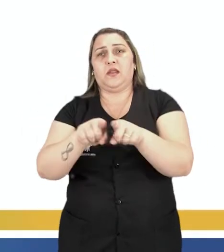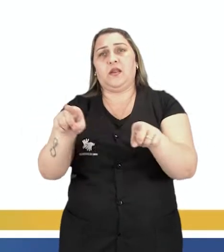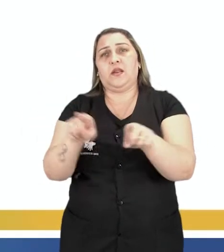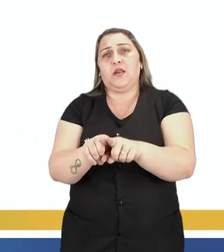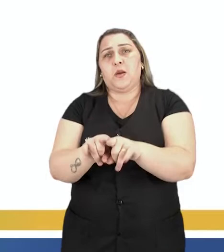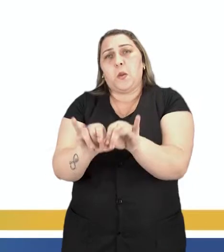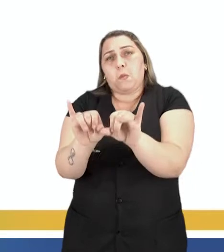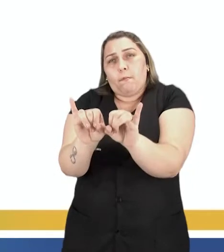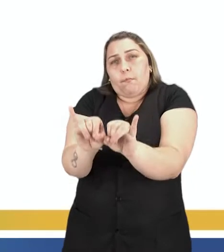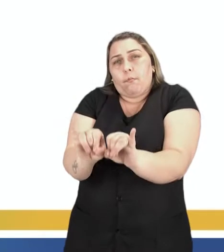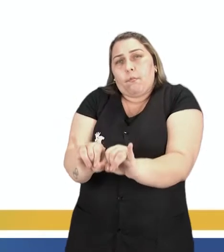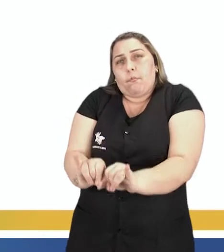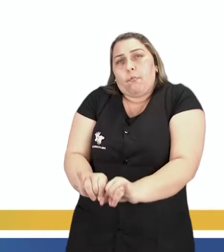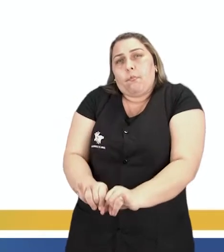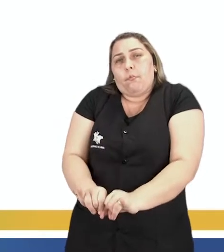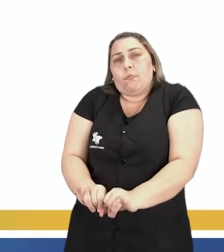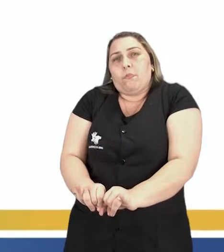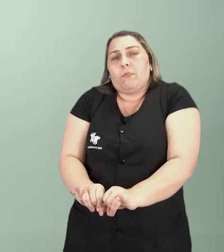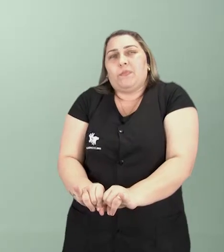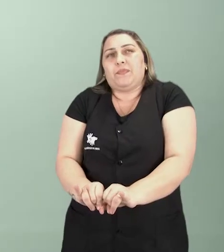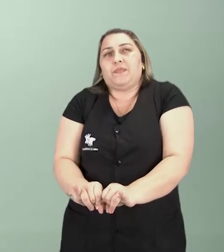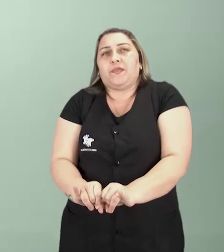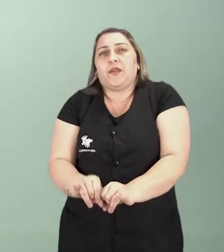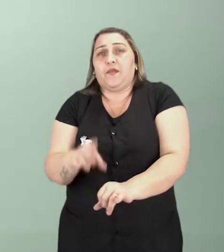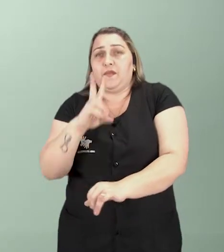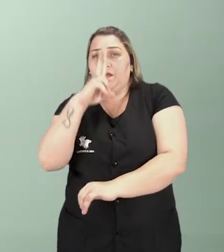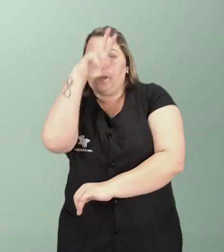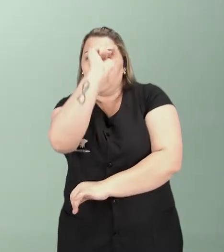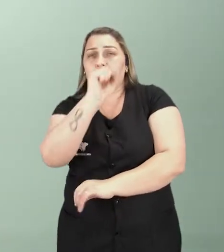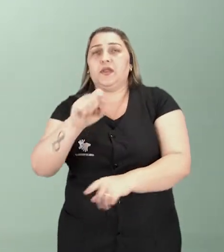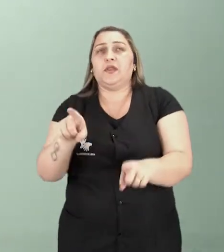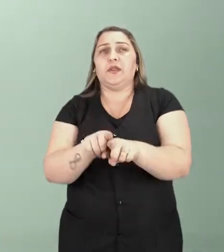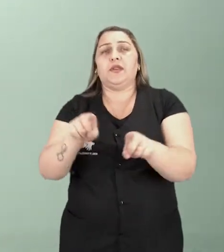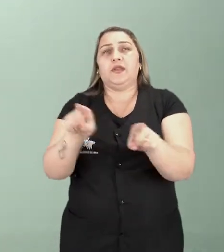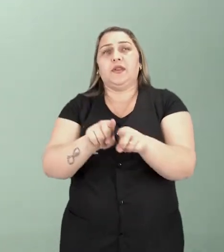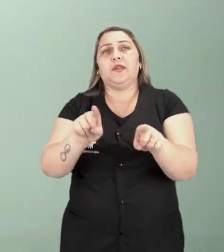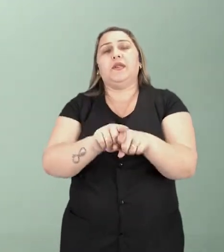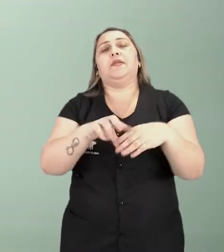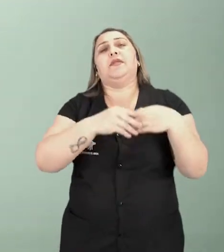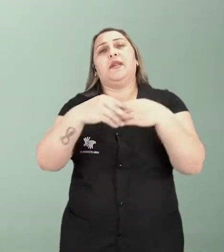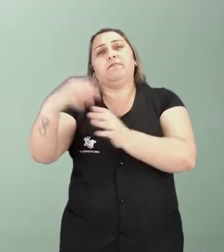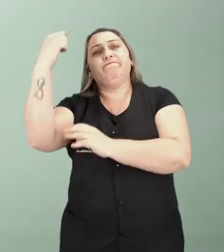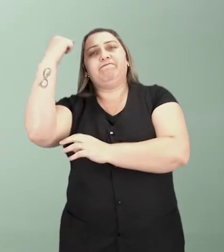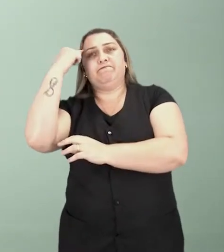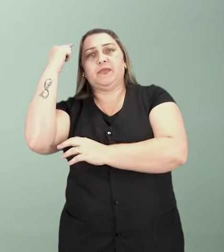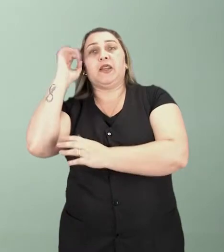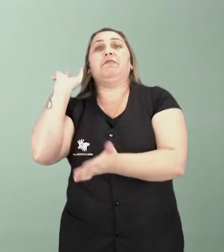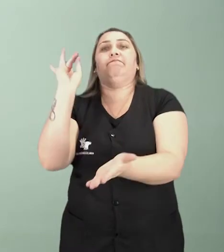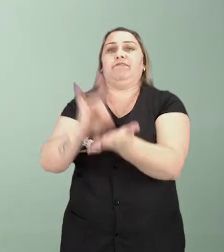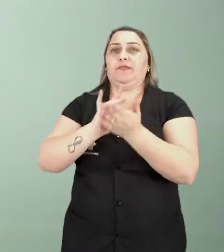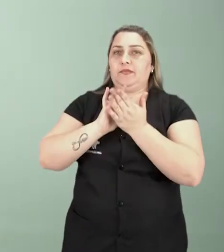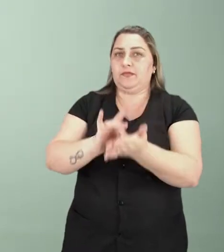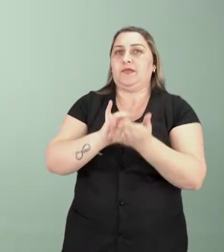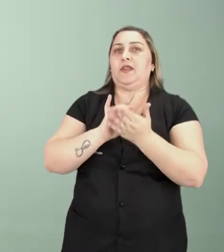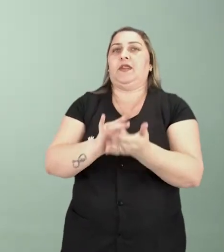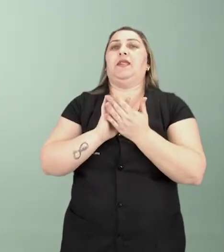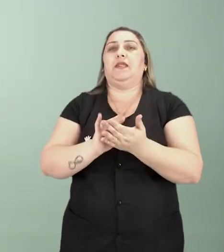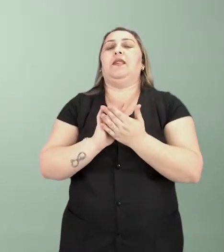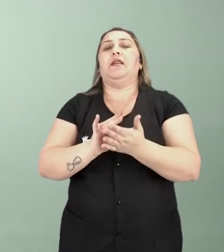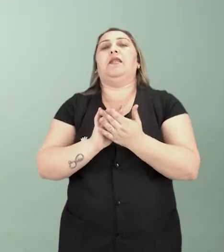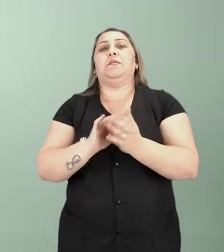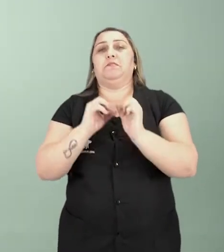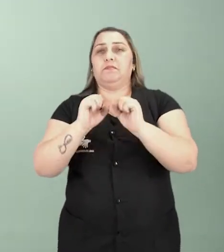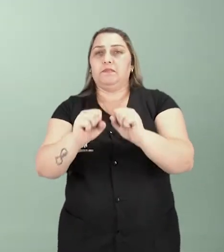dietas radicais, e outras coisas, né, que nos levam a pensar que são verdadeiras,